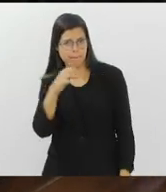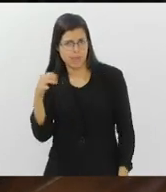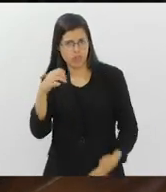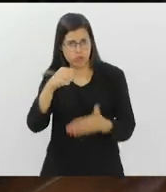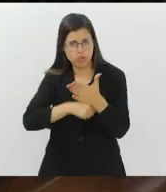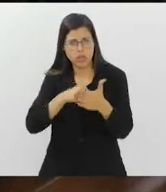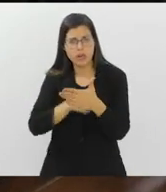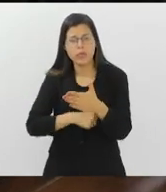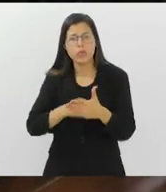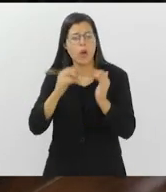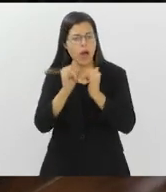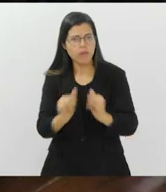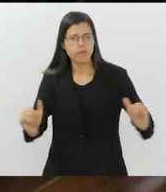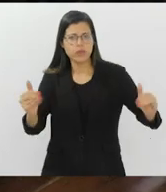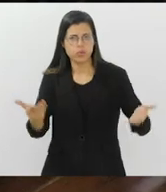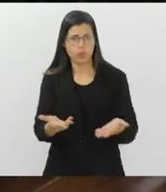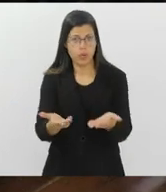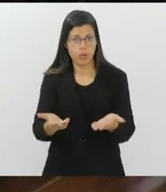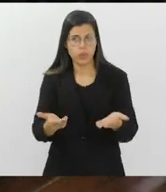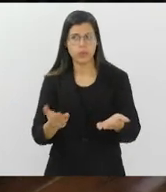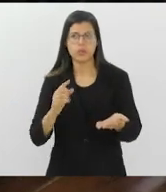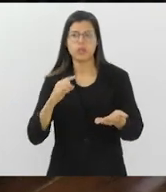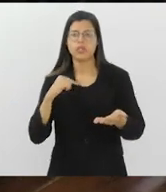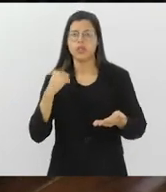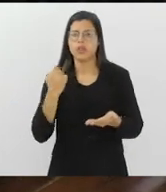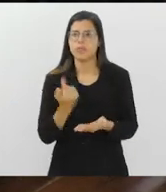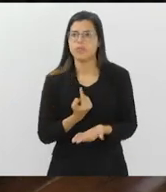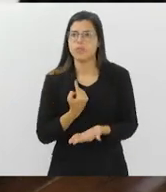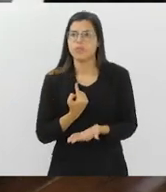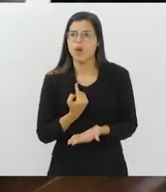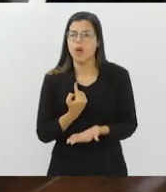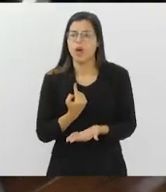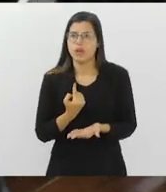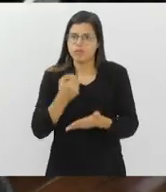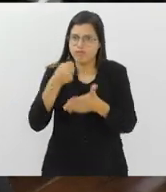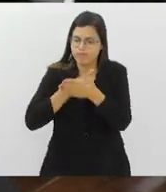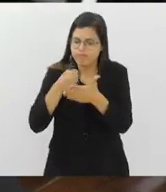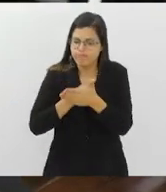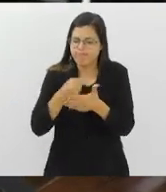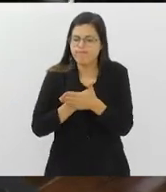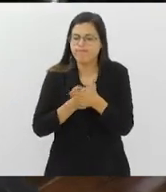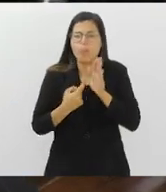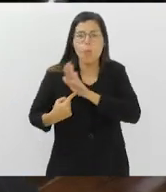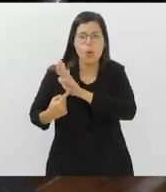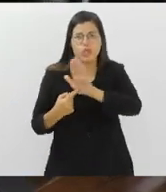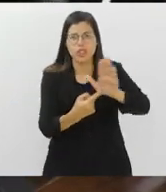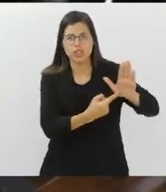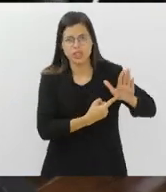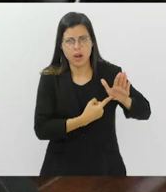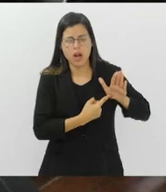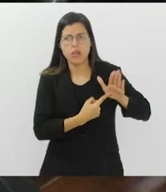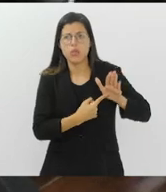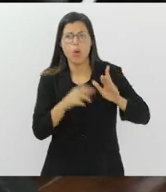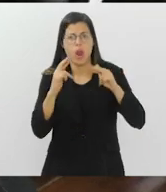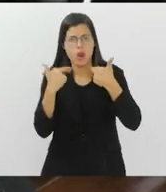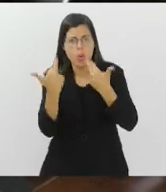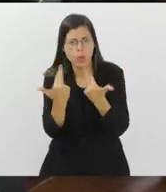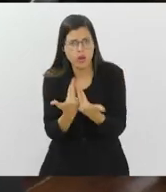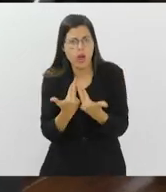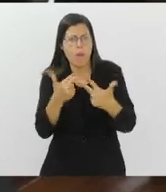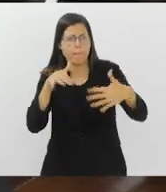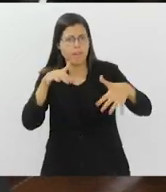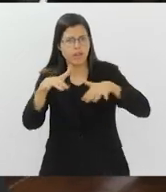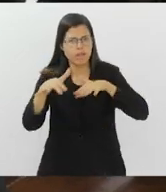dizer a vocês hoje, nossa voz está sendo ouvida através de várias manifestações, reuniões,